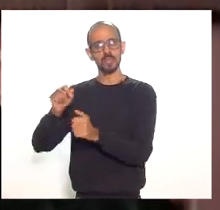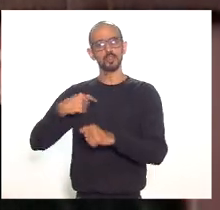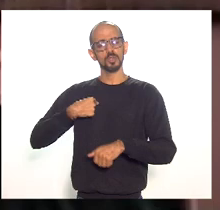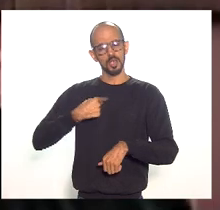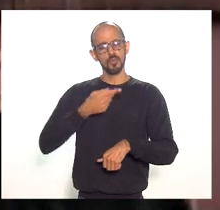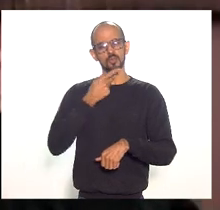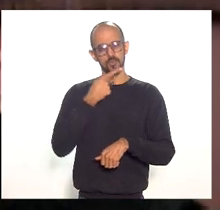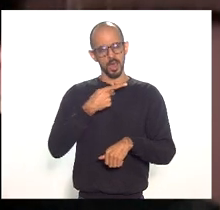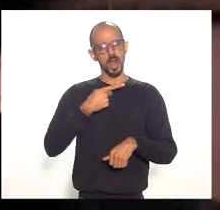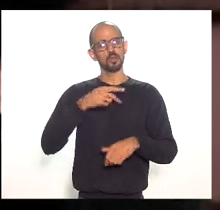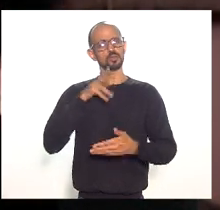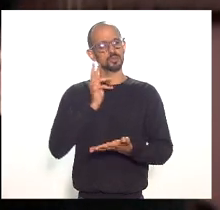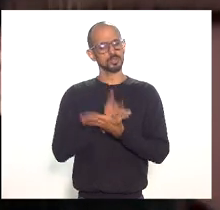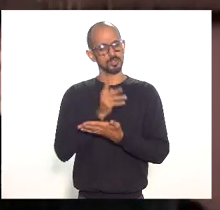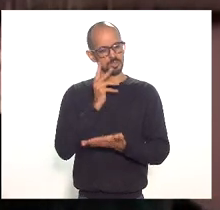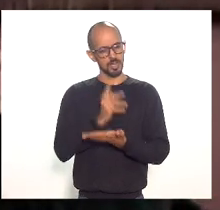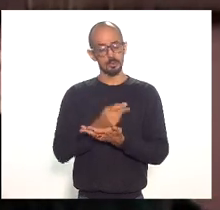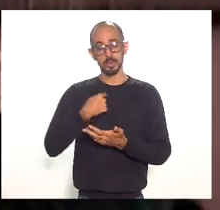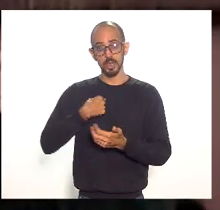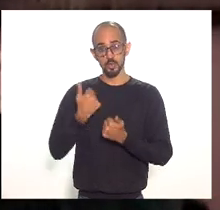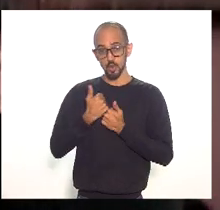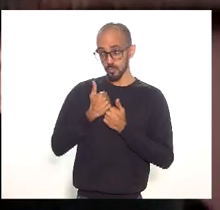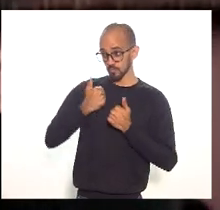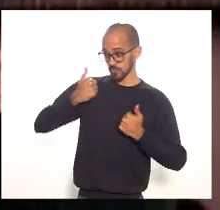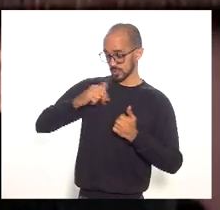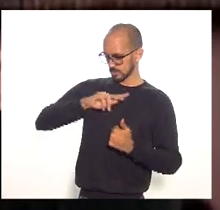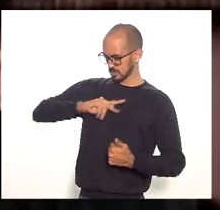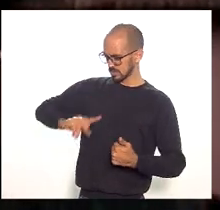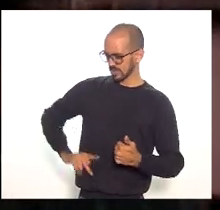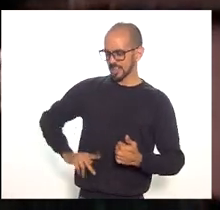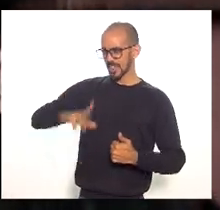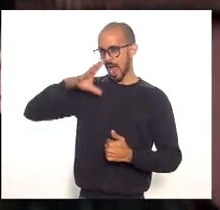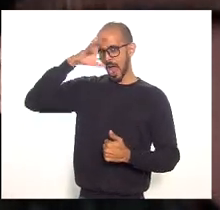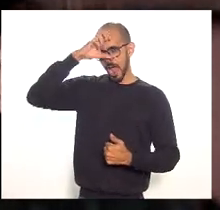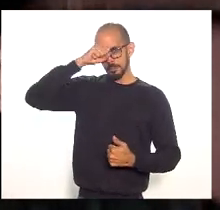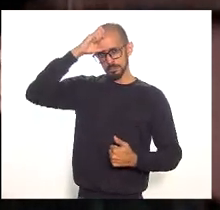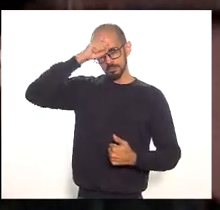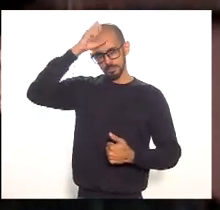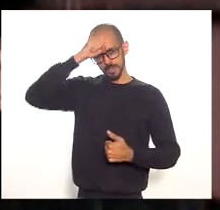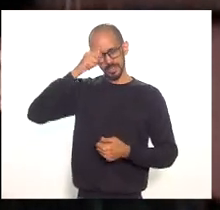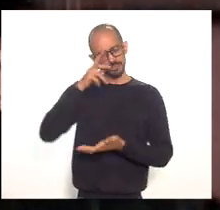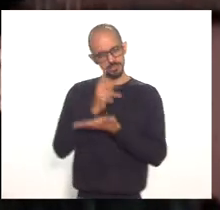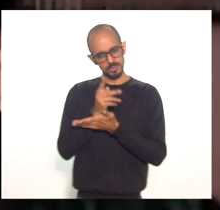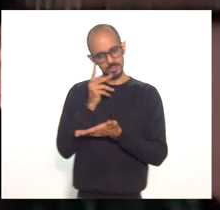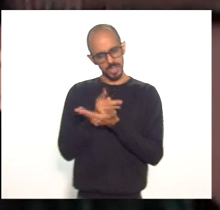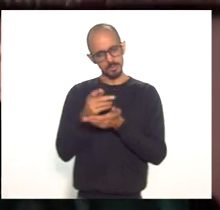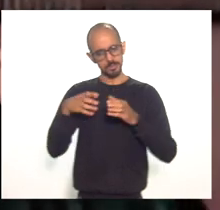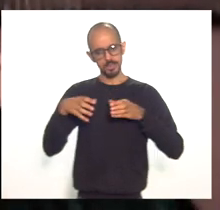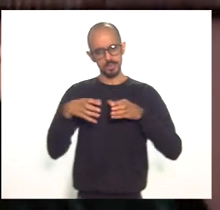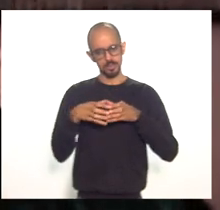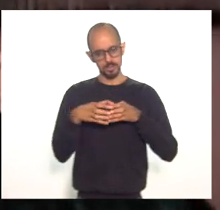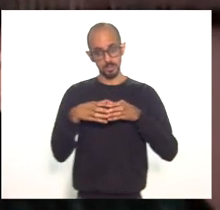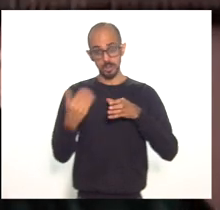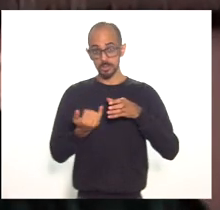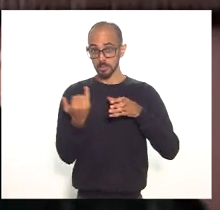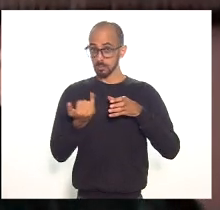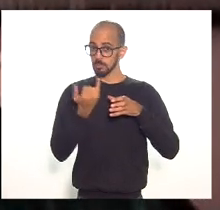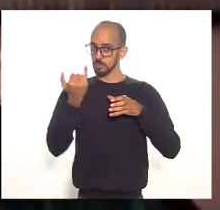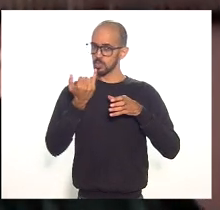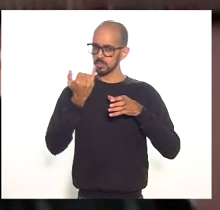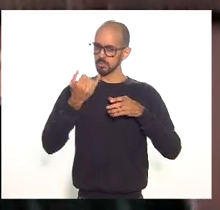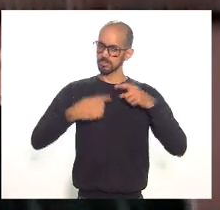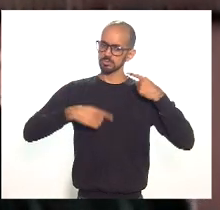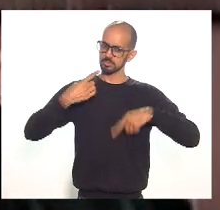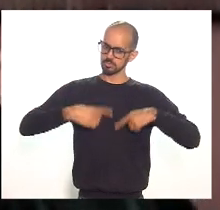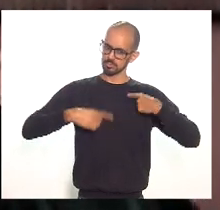prazer de vice-presidir e aprender muito com a dinâmica dessa comissão e da importância desse debate,